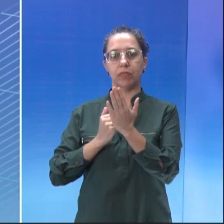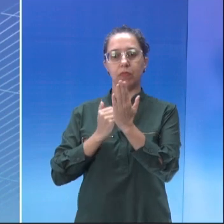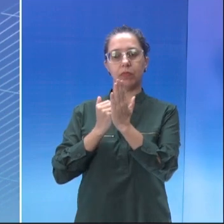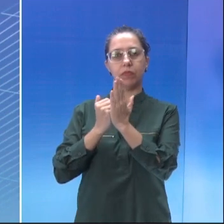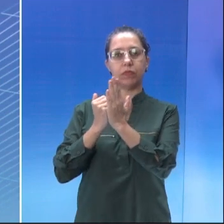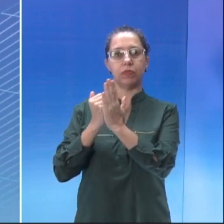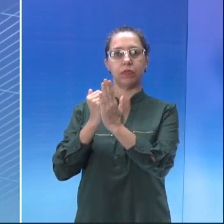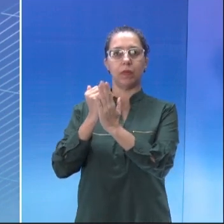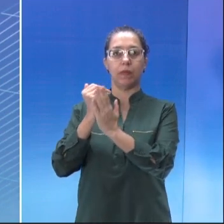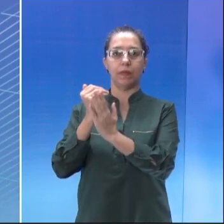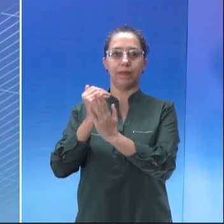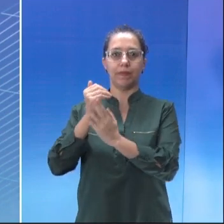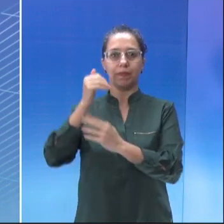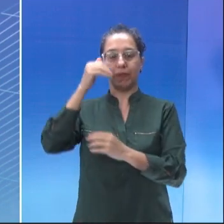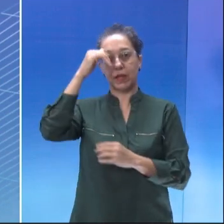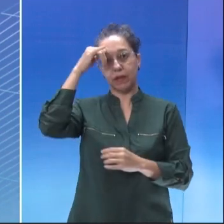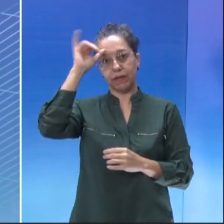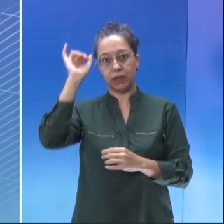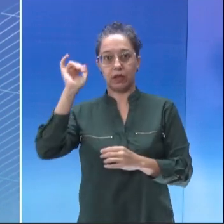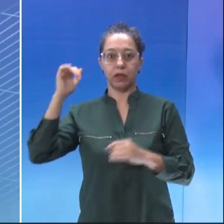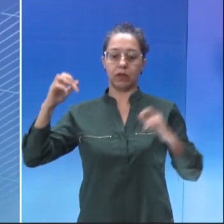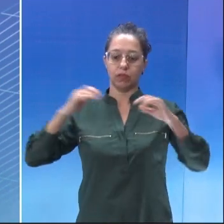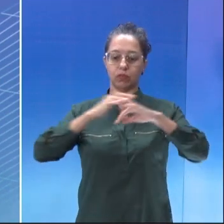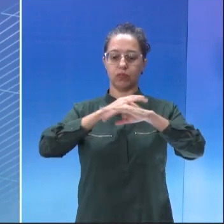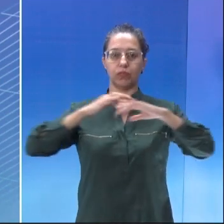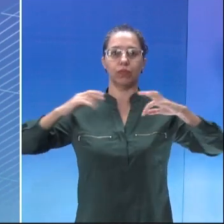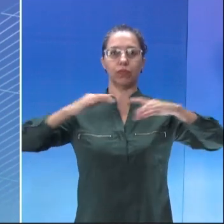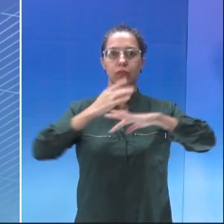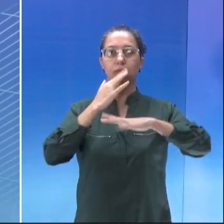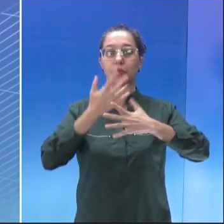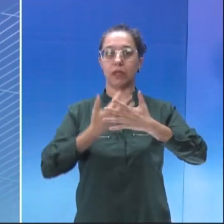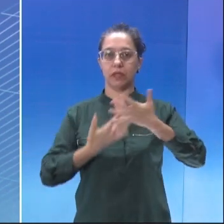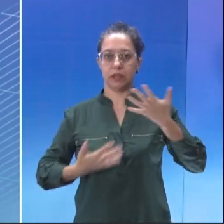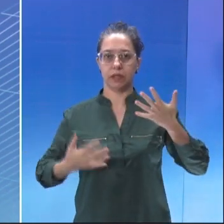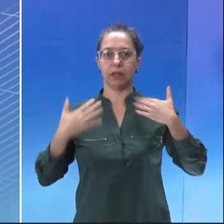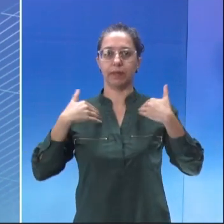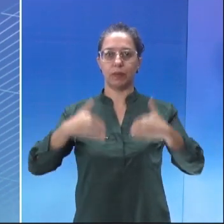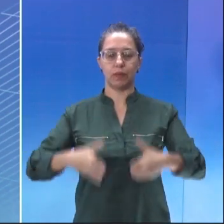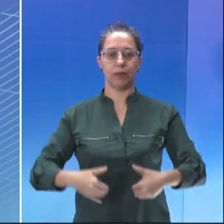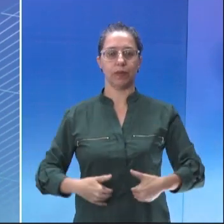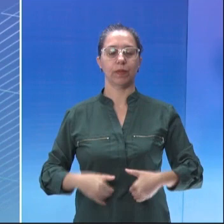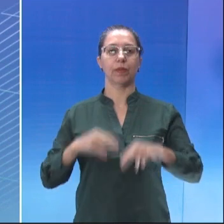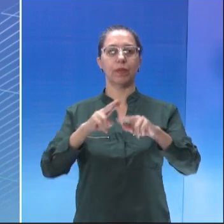interrompendo a passagem do fluxo sanguíneo, né? E isso vai ocasionar ali